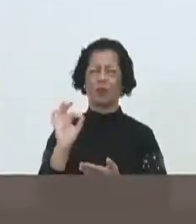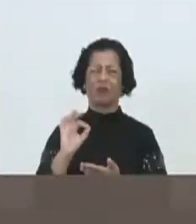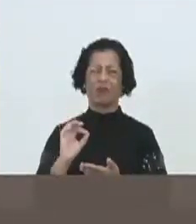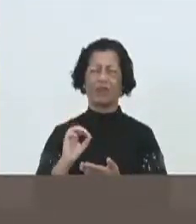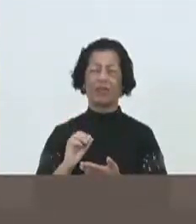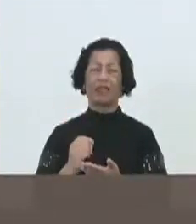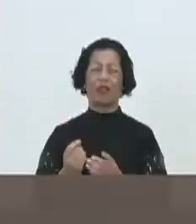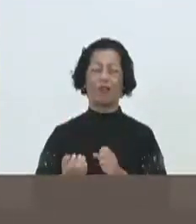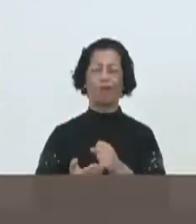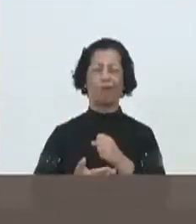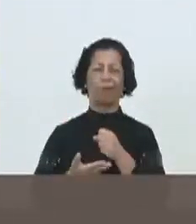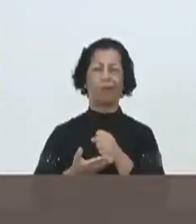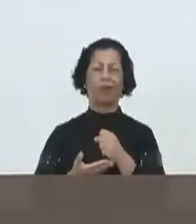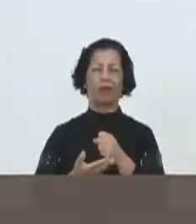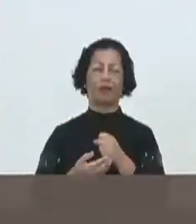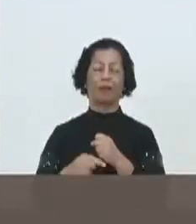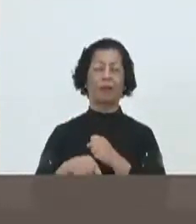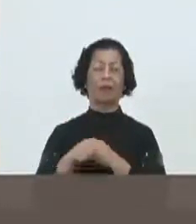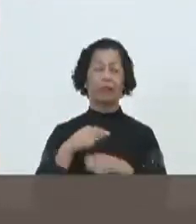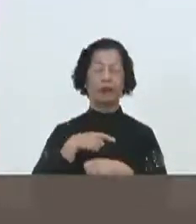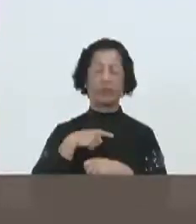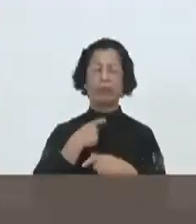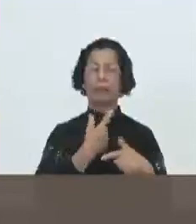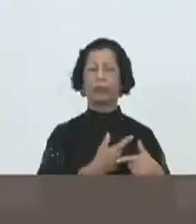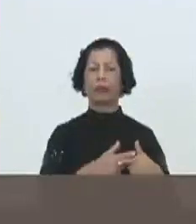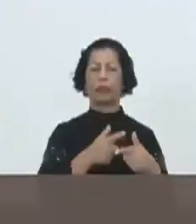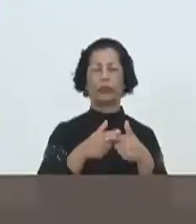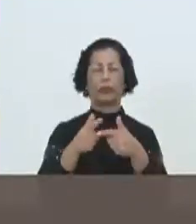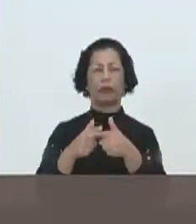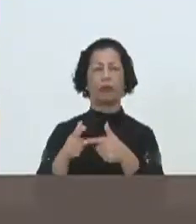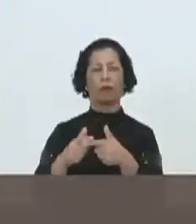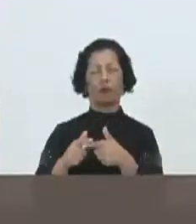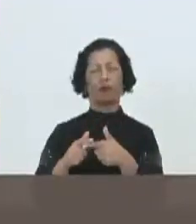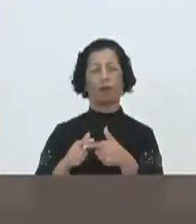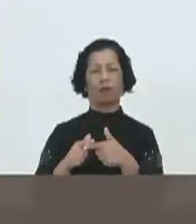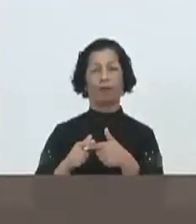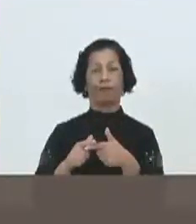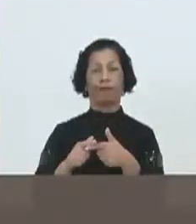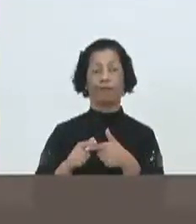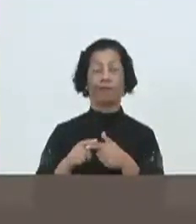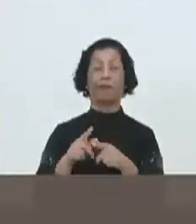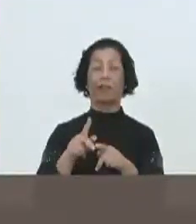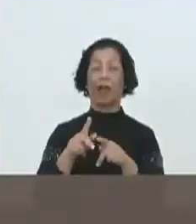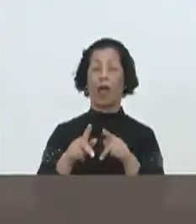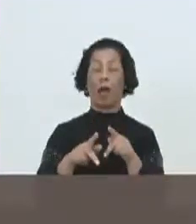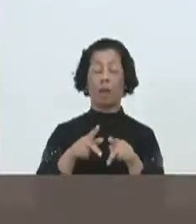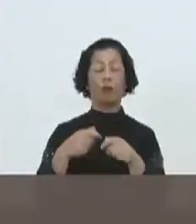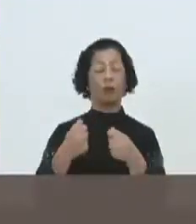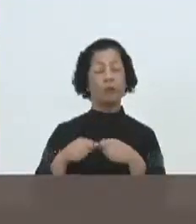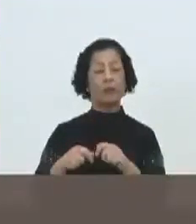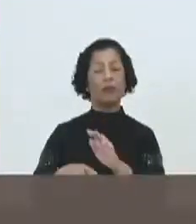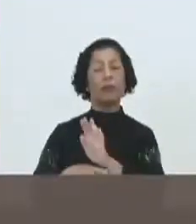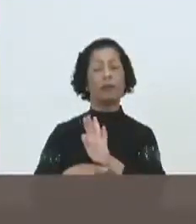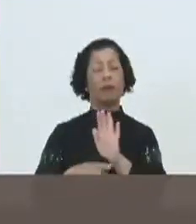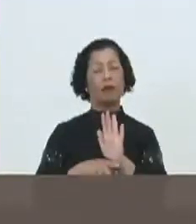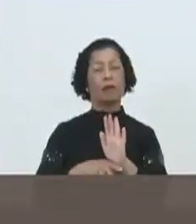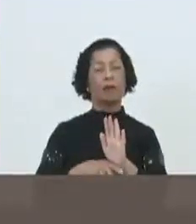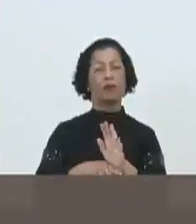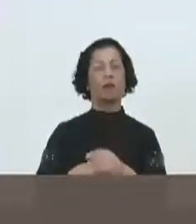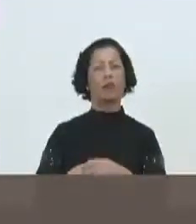de crise onde a população eh tem que ter o atendimento essencialmente